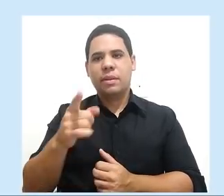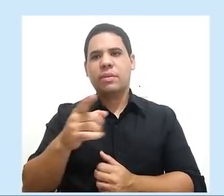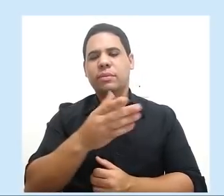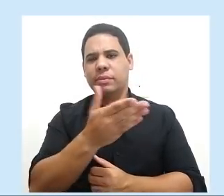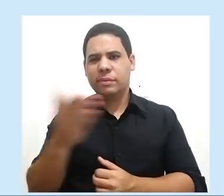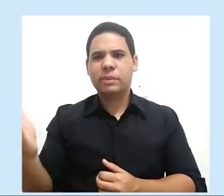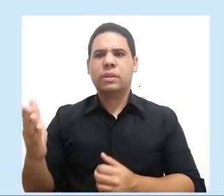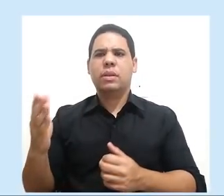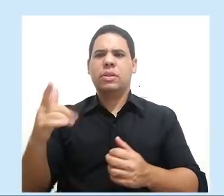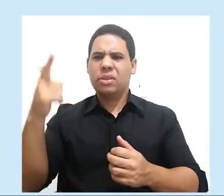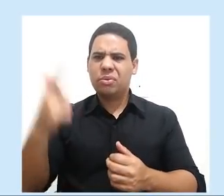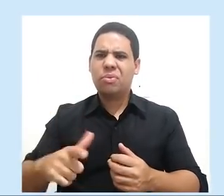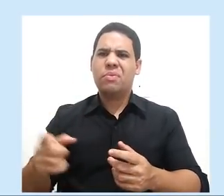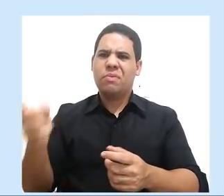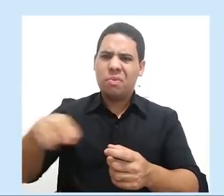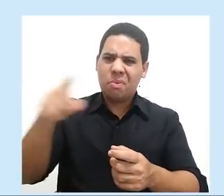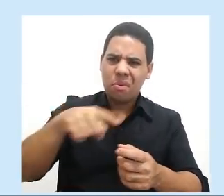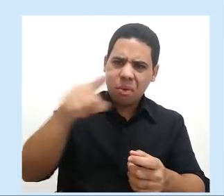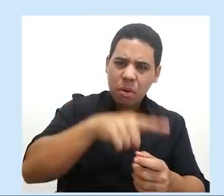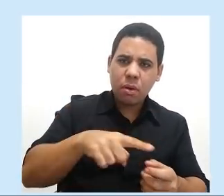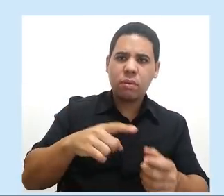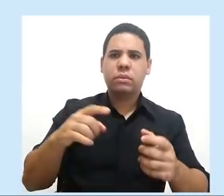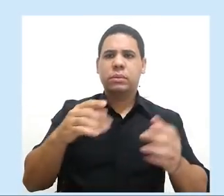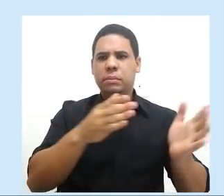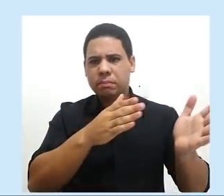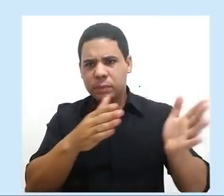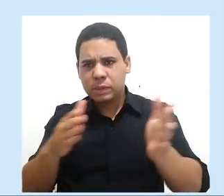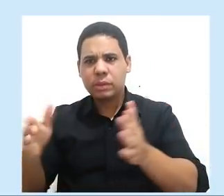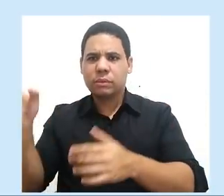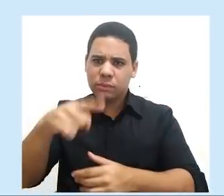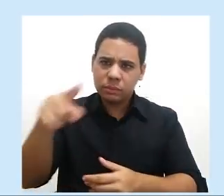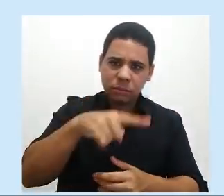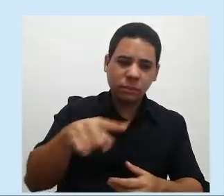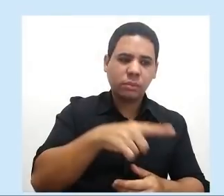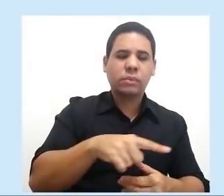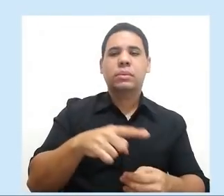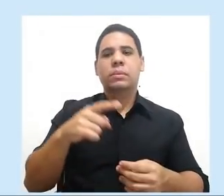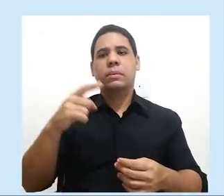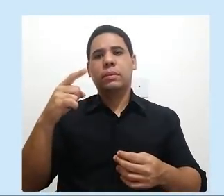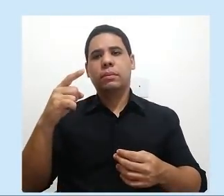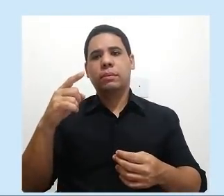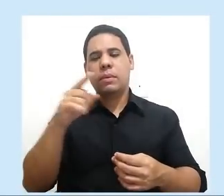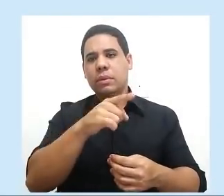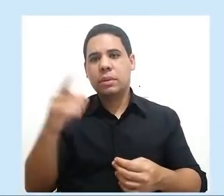aula, volte e entenda as outras unidades de medida que a gente